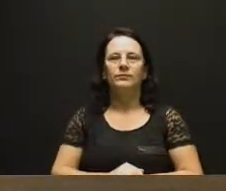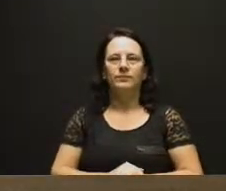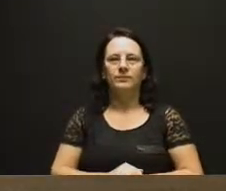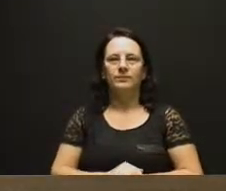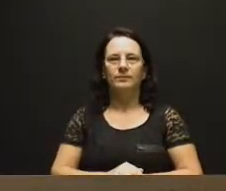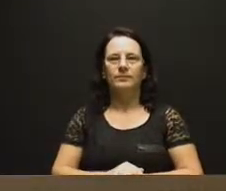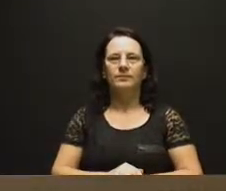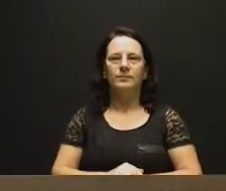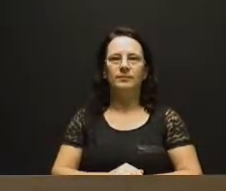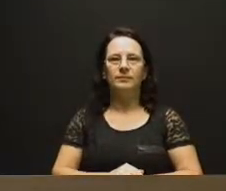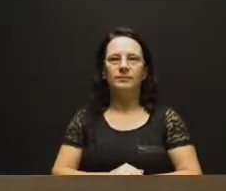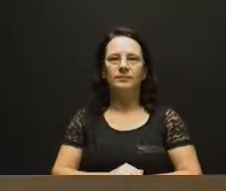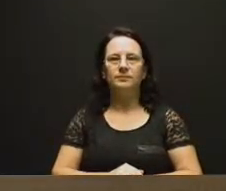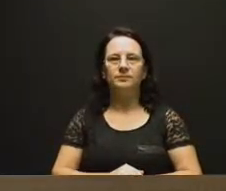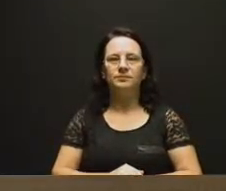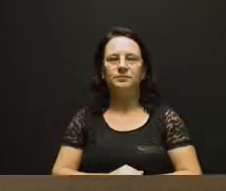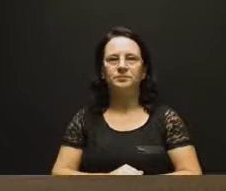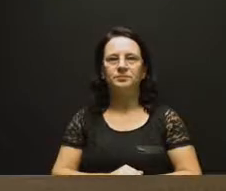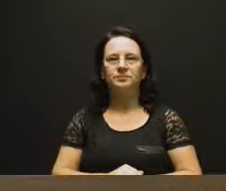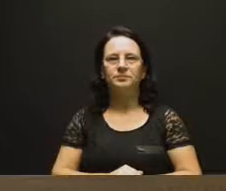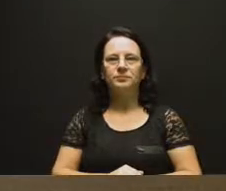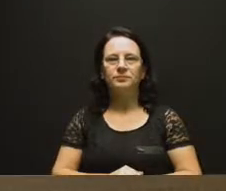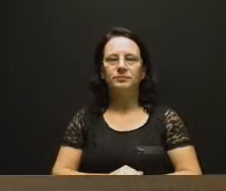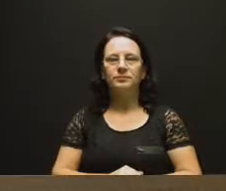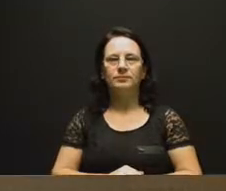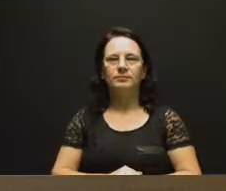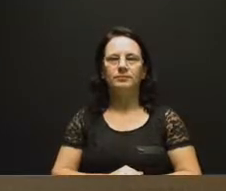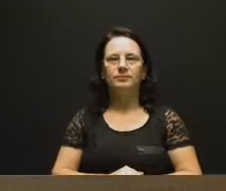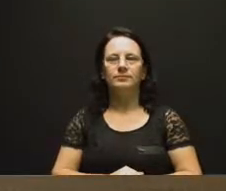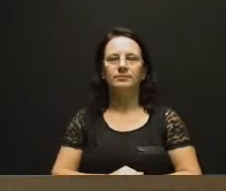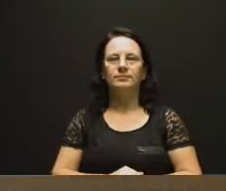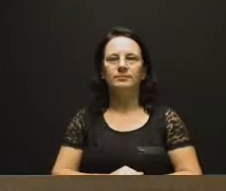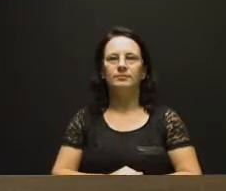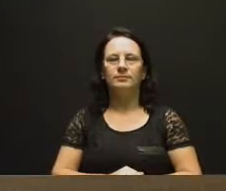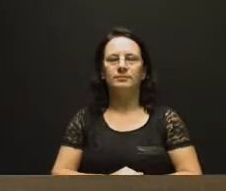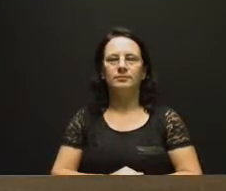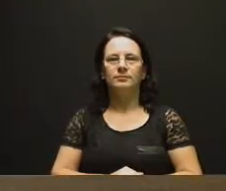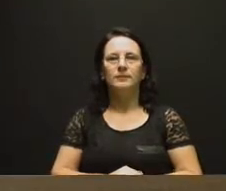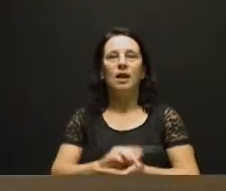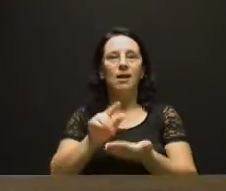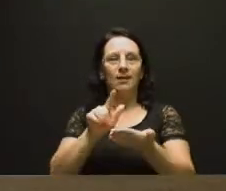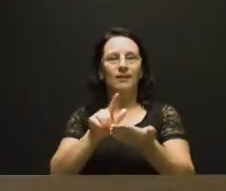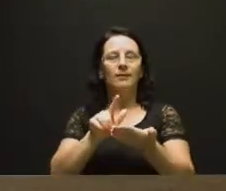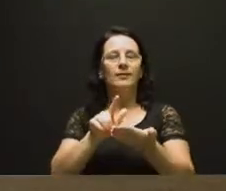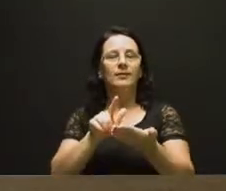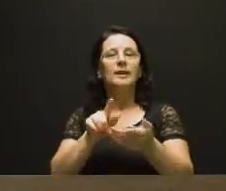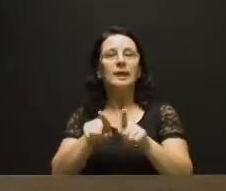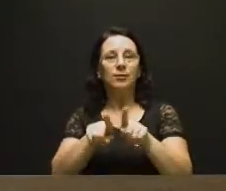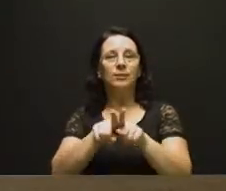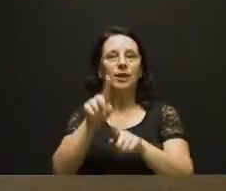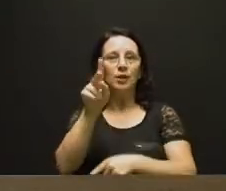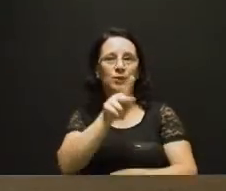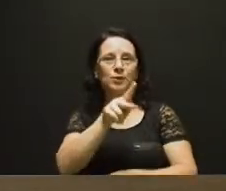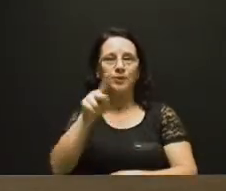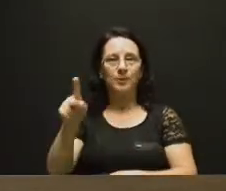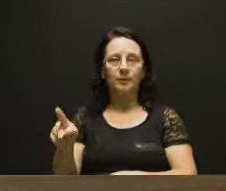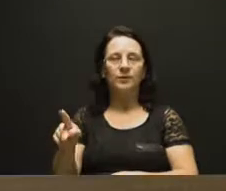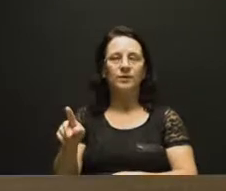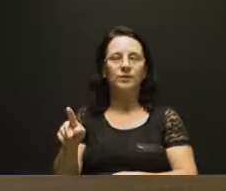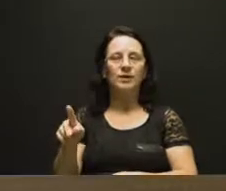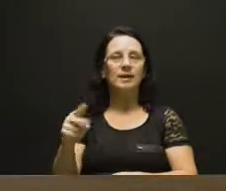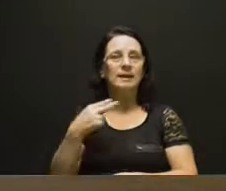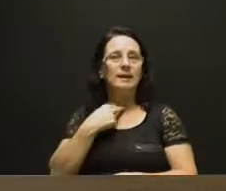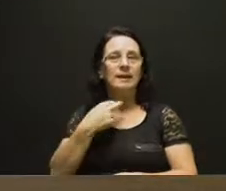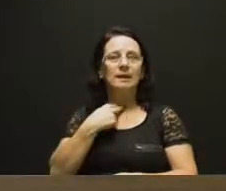pode passar e aí para o papel do professor foi o que eu falei pra vocês né ele